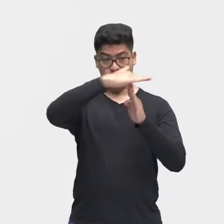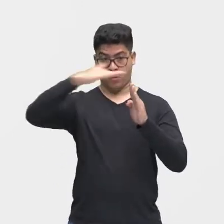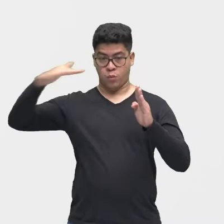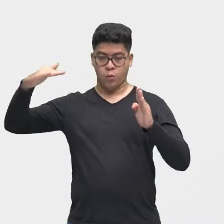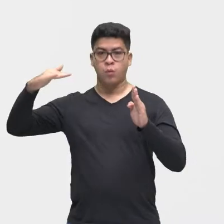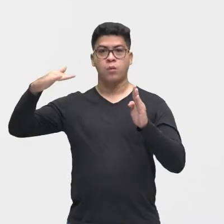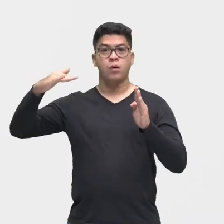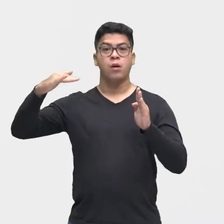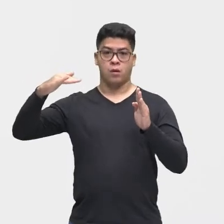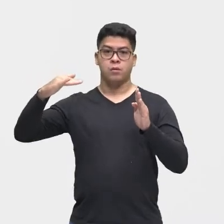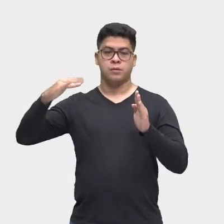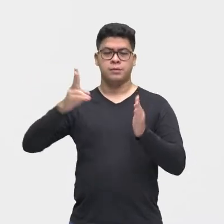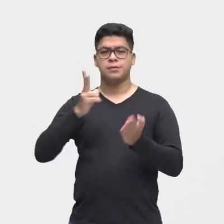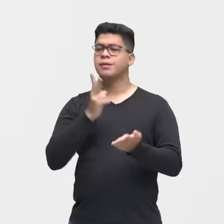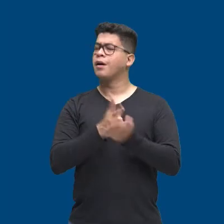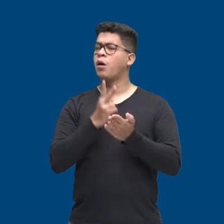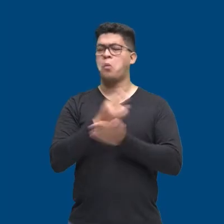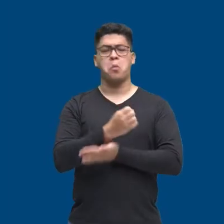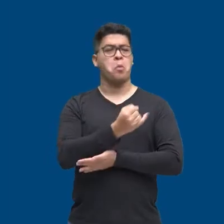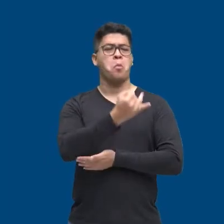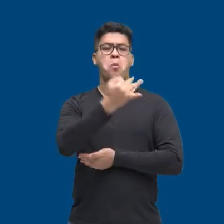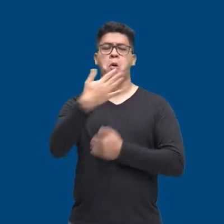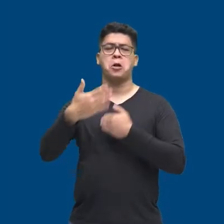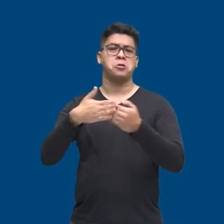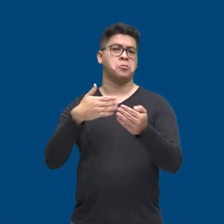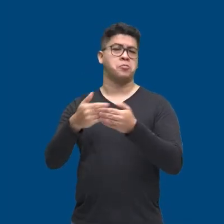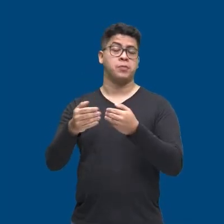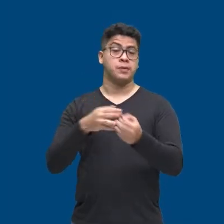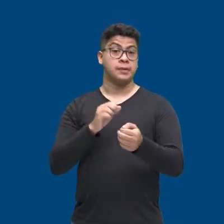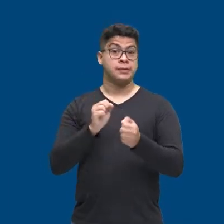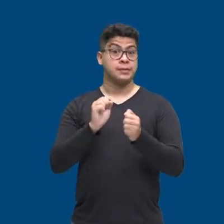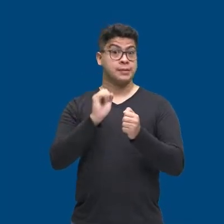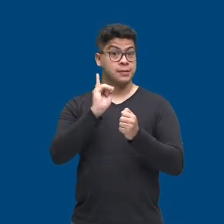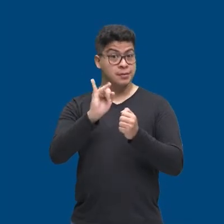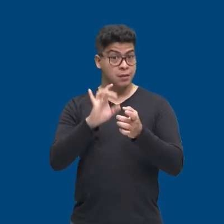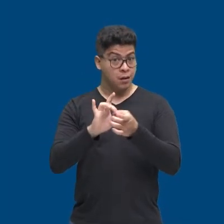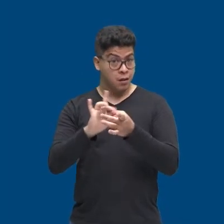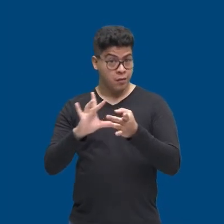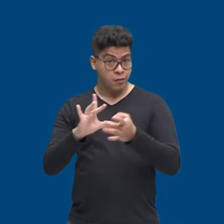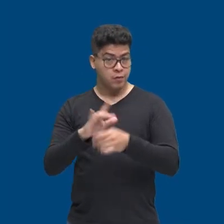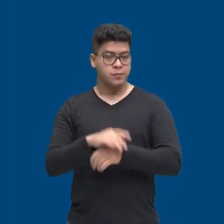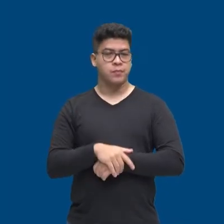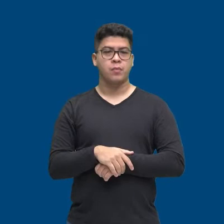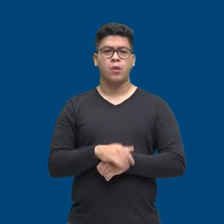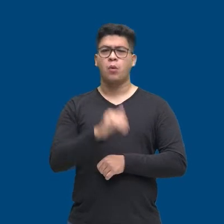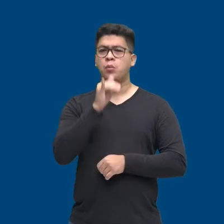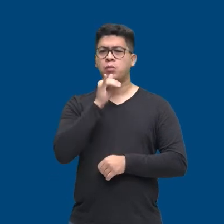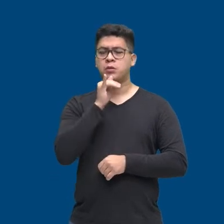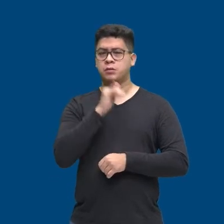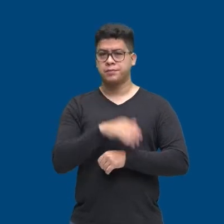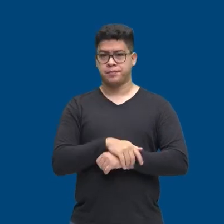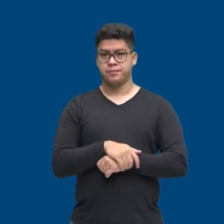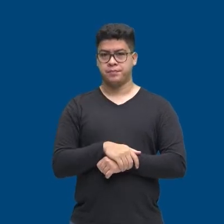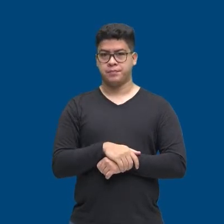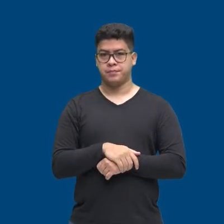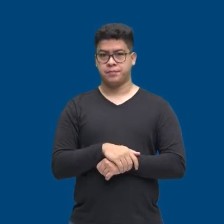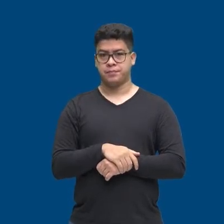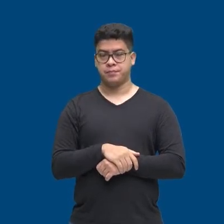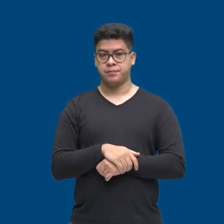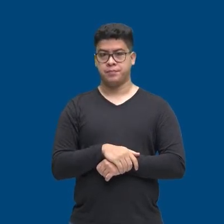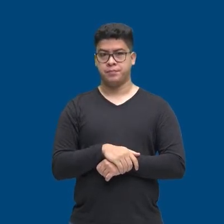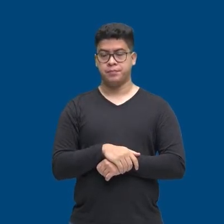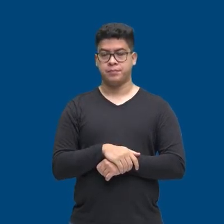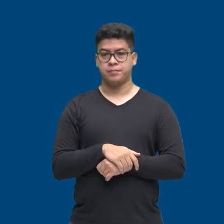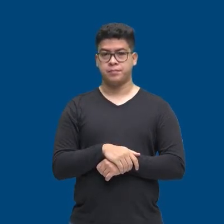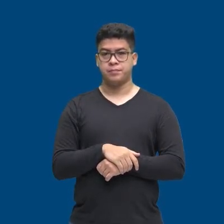verticais também quantas casas quiser então tô está aqui no cantinho ó vou puxar aqui para o meio só para vocês brinca como é